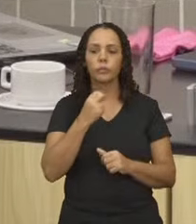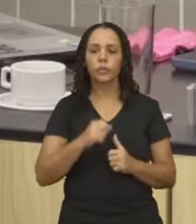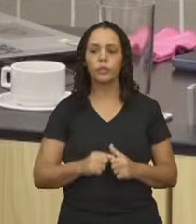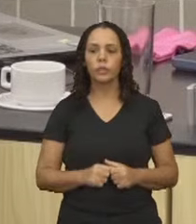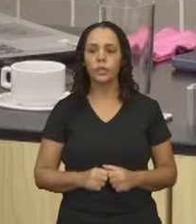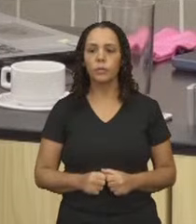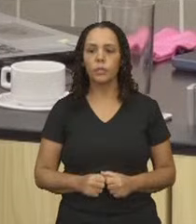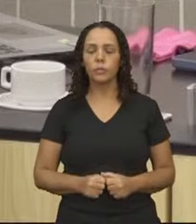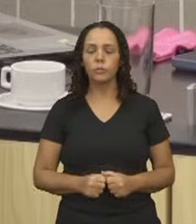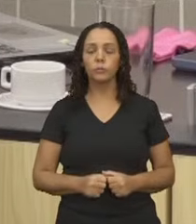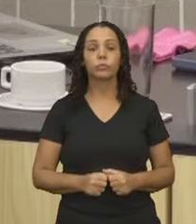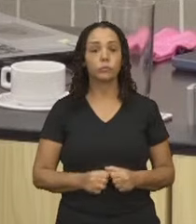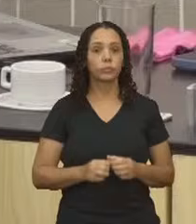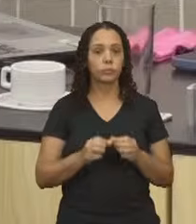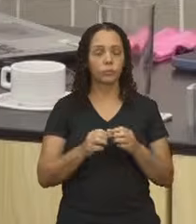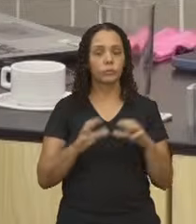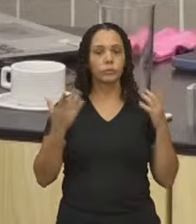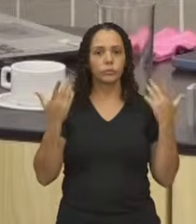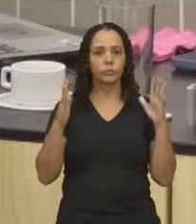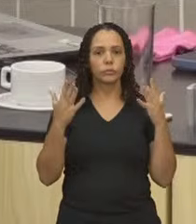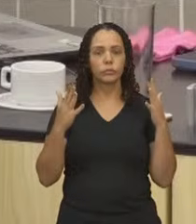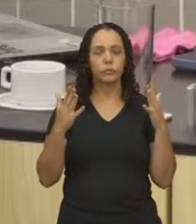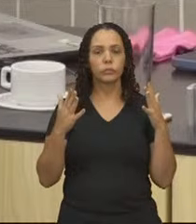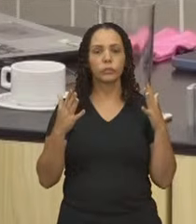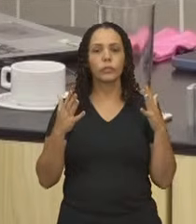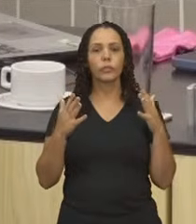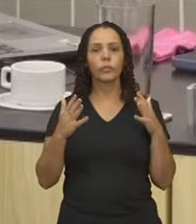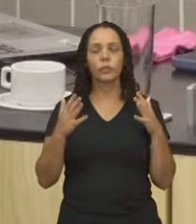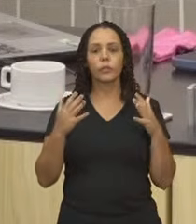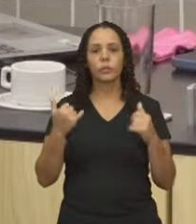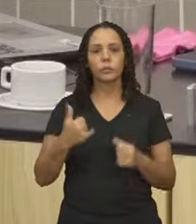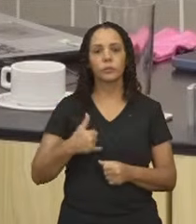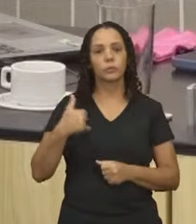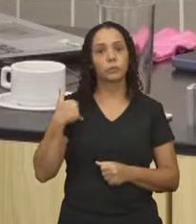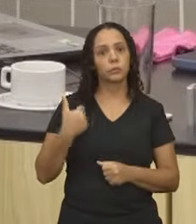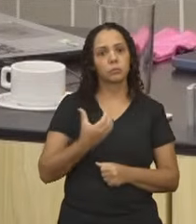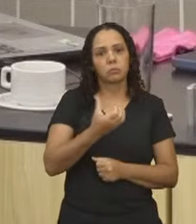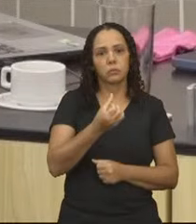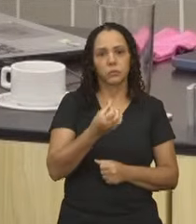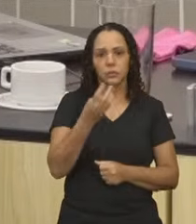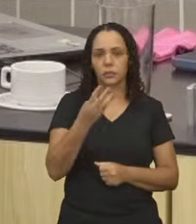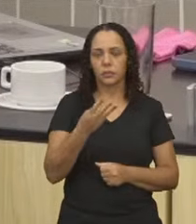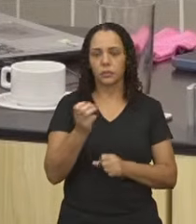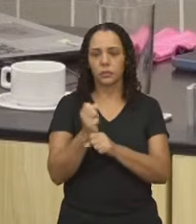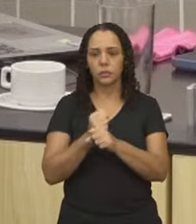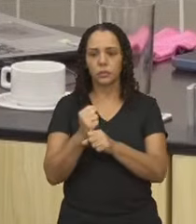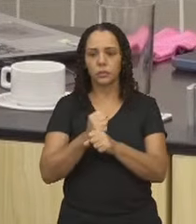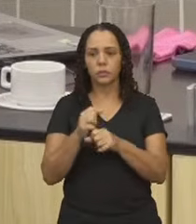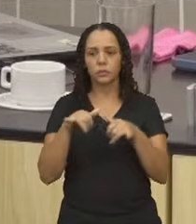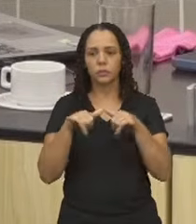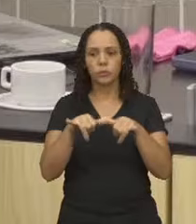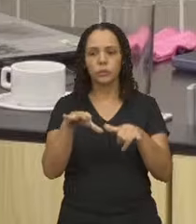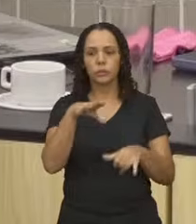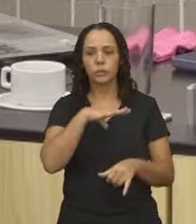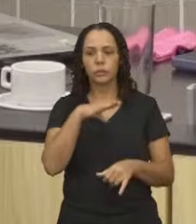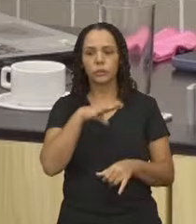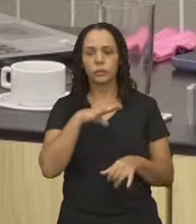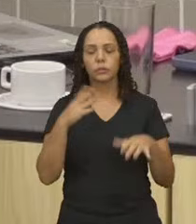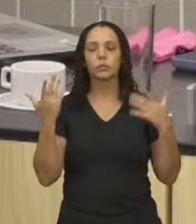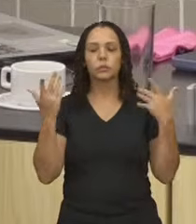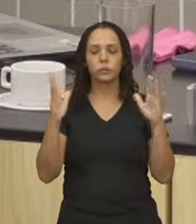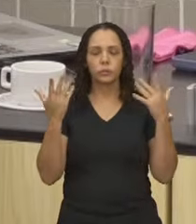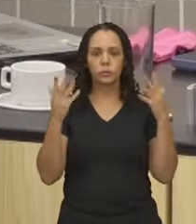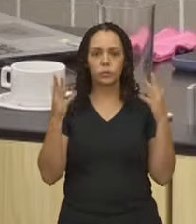Lua. Moção comemorativa pelo aniversário de 63 anos do Mercado Municipal,